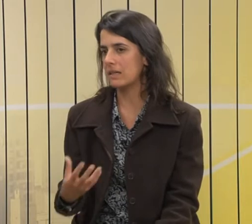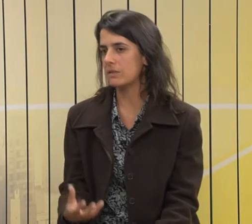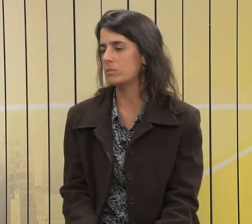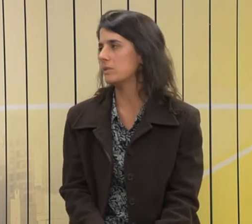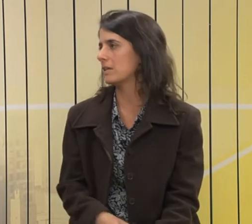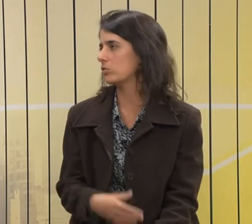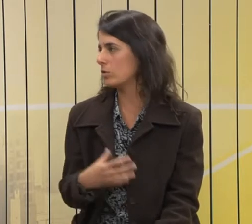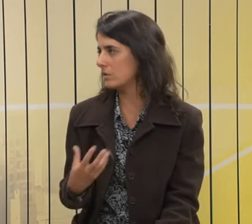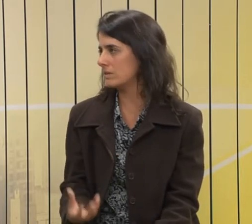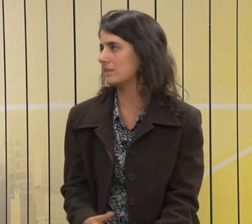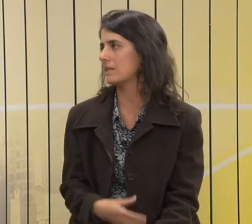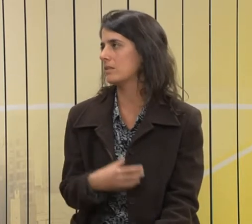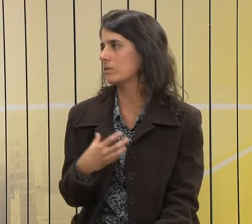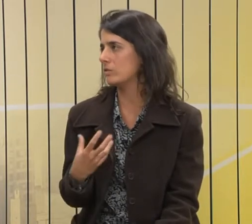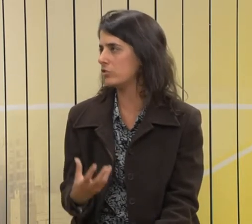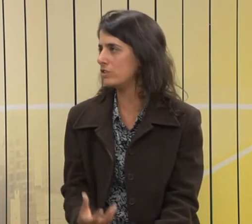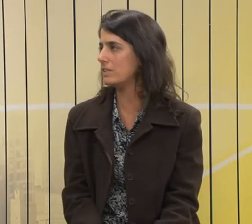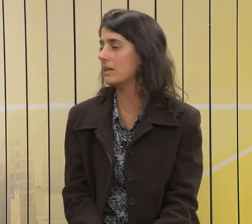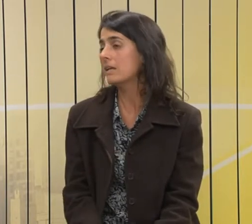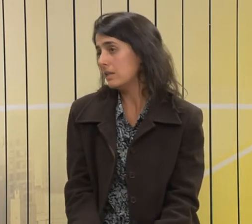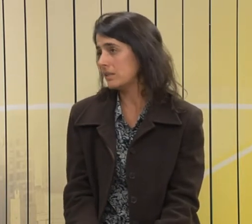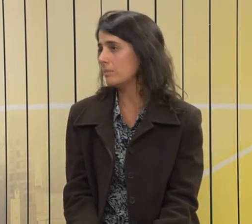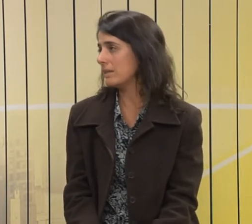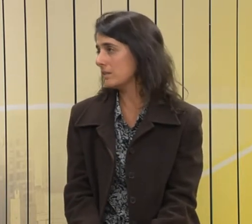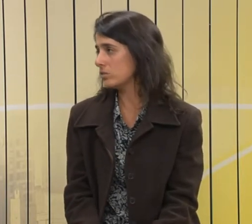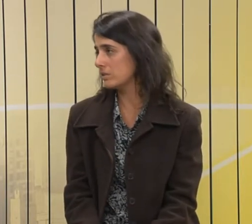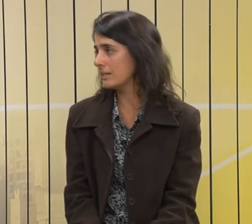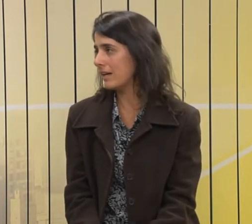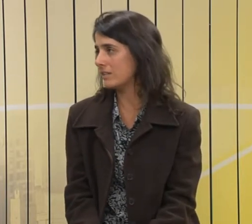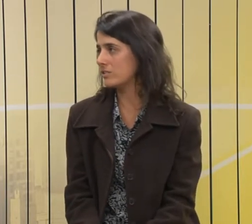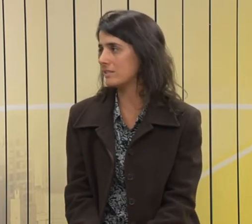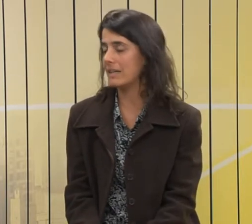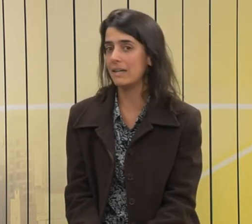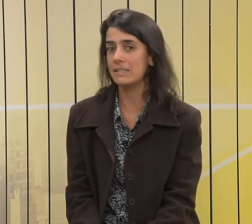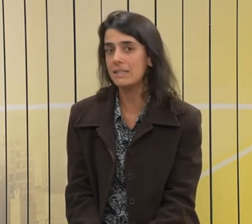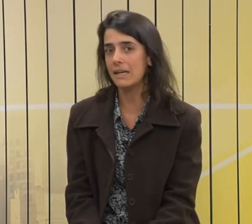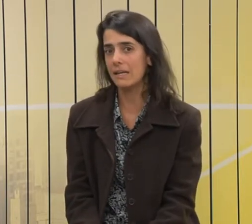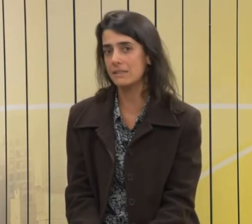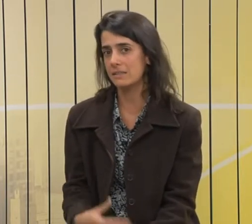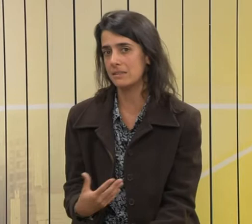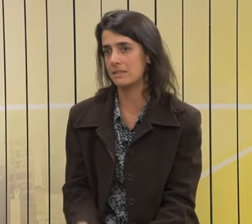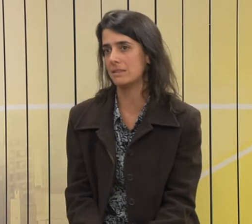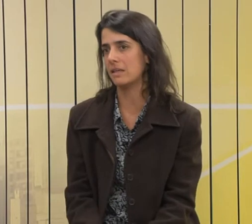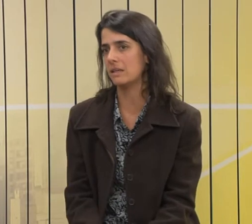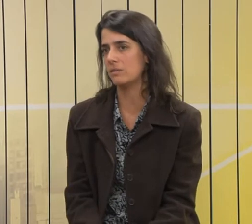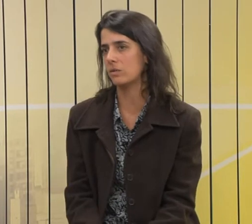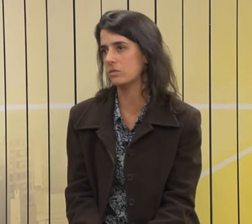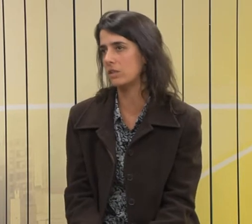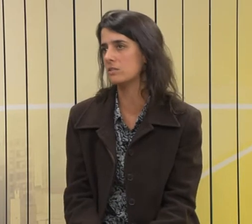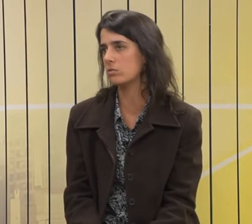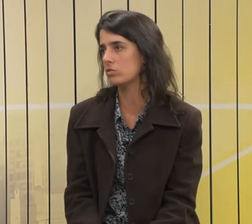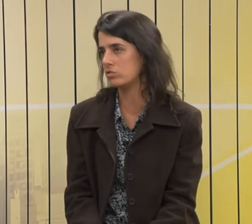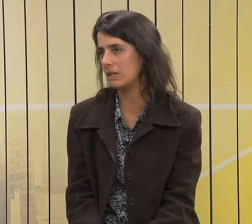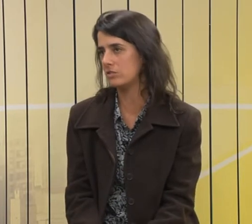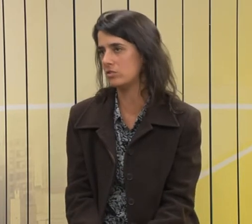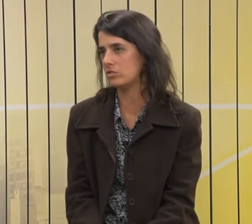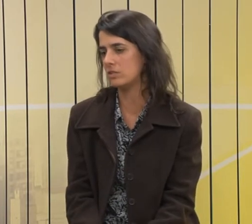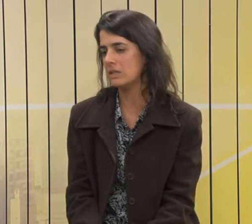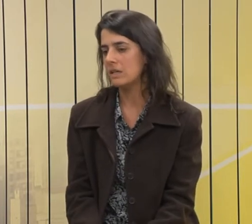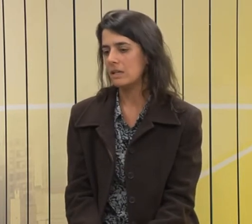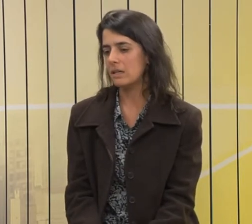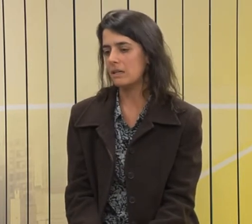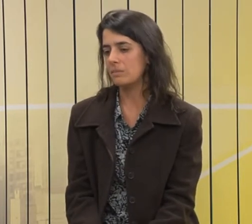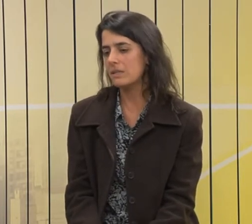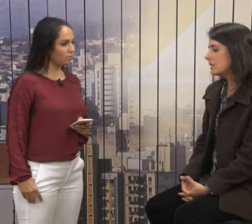das telecomunicações, da tecnologia e também das sociedades, né, e esse contingente